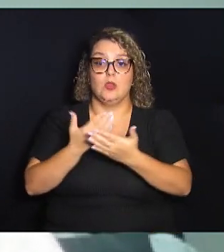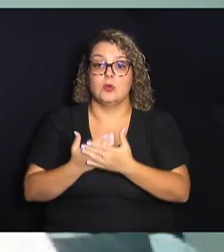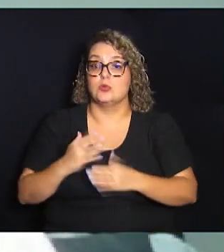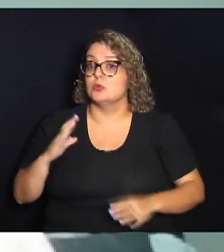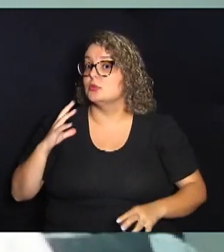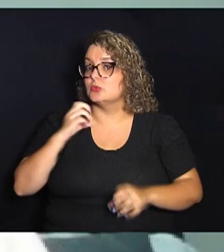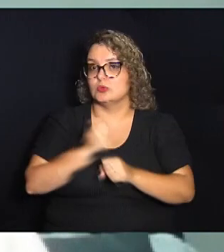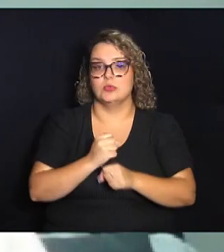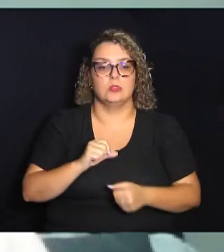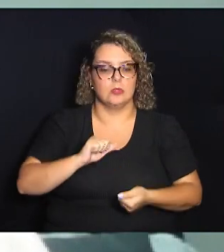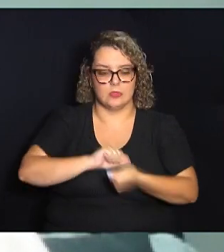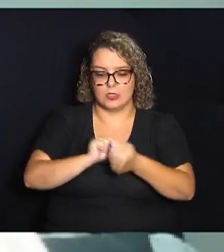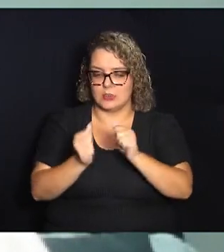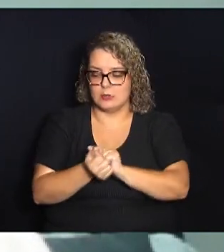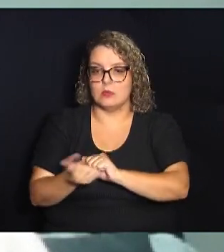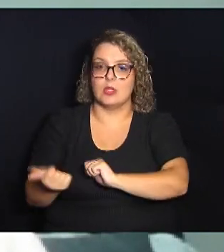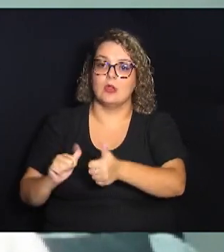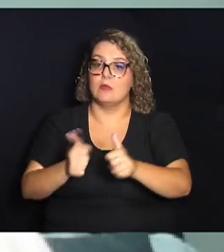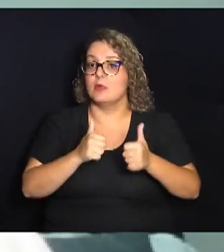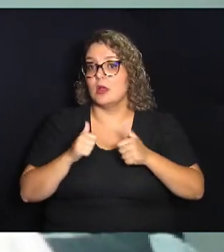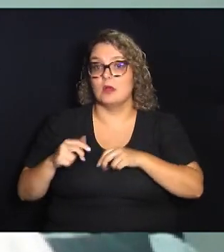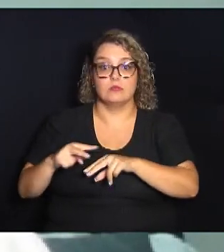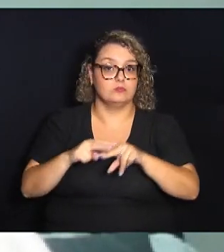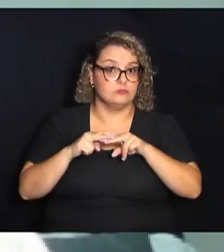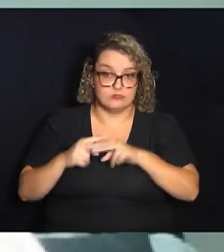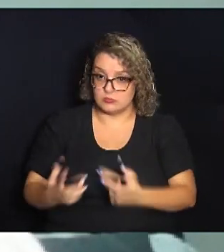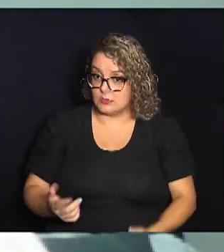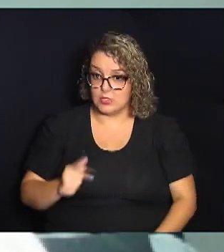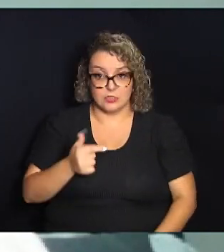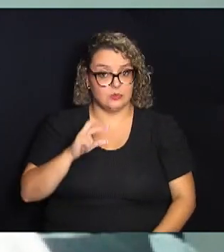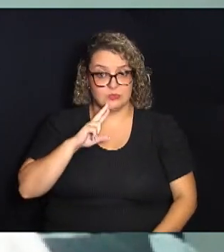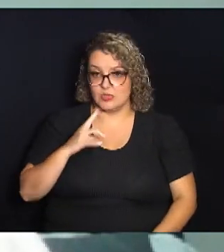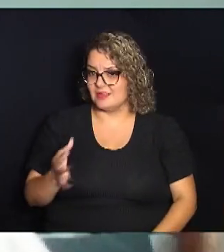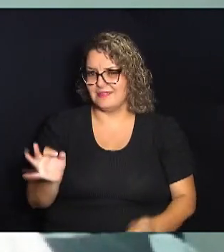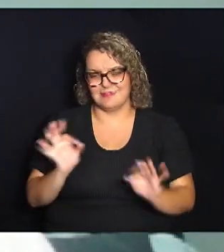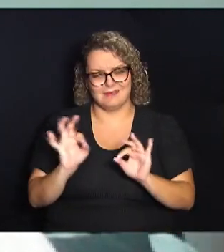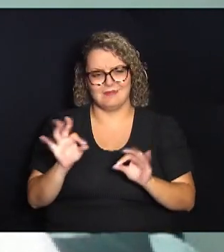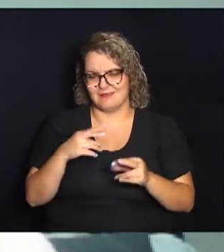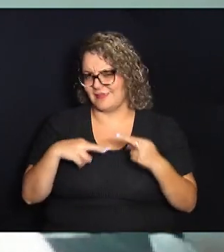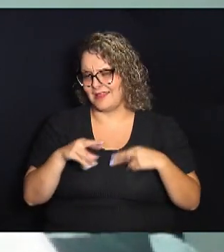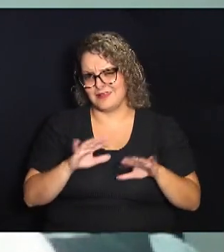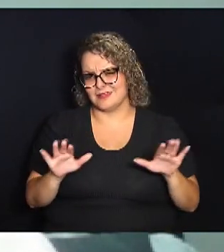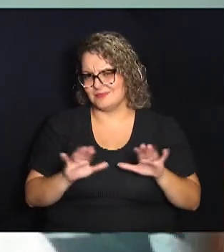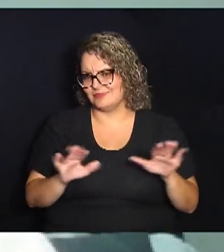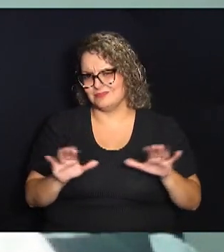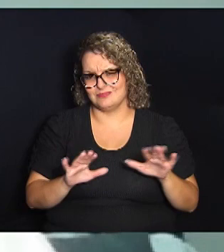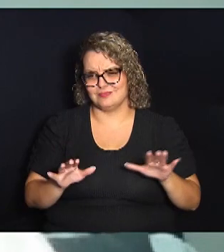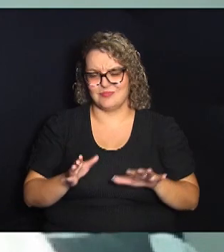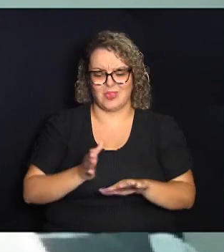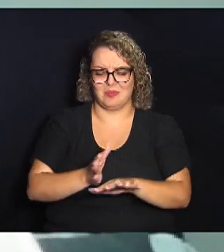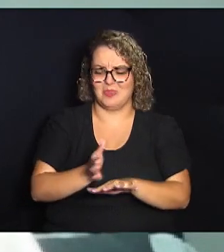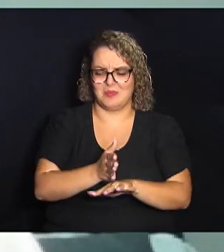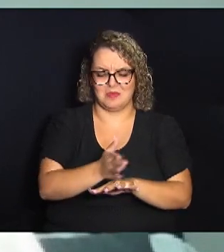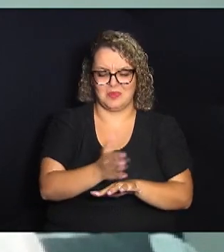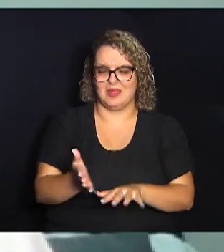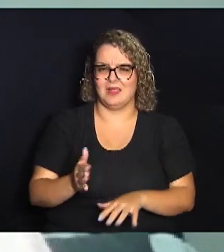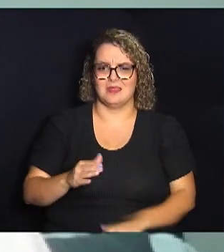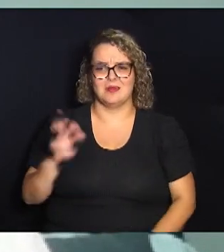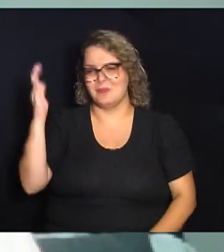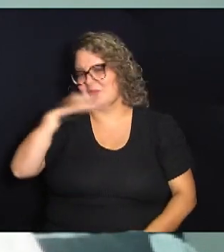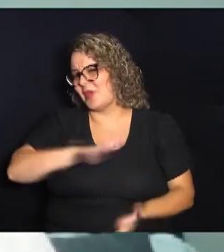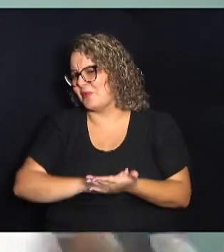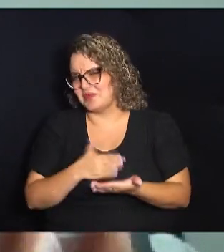totalmente refeitos e reavaliados e viram que os resultados não tinham nada a ver, né? Que eram cheios de vieses que foram mal